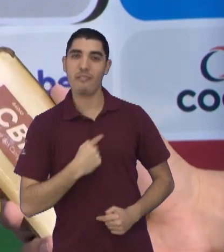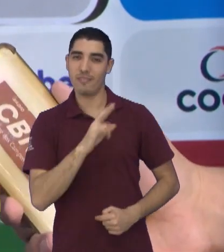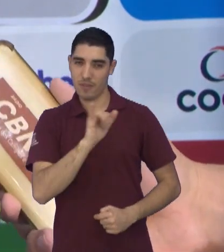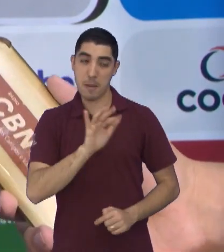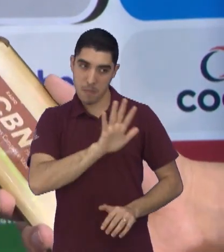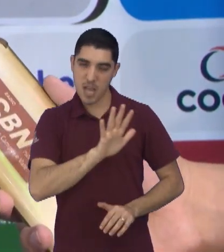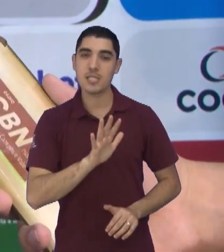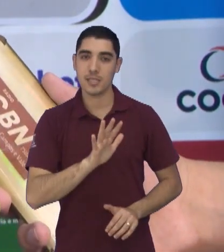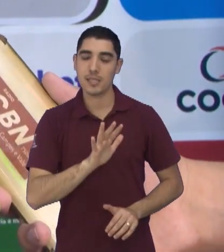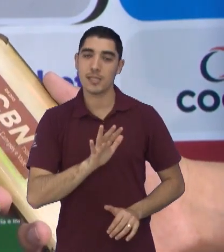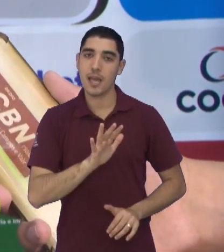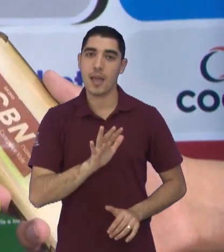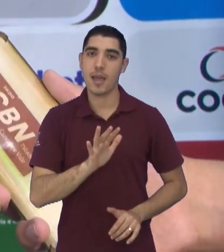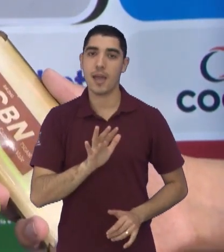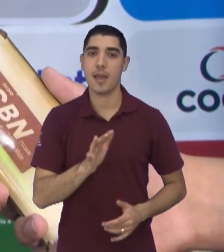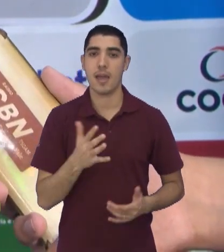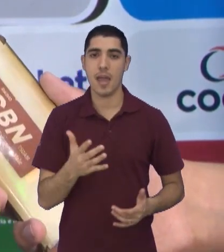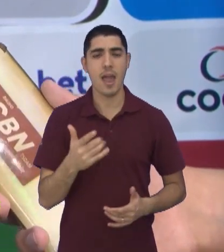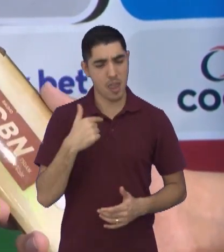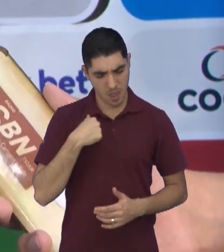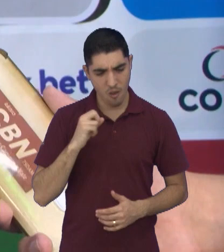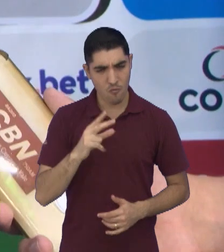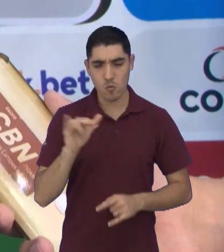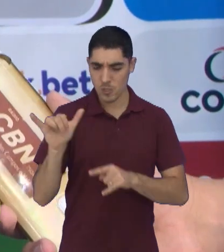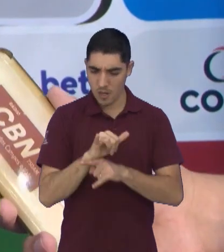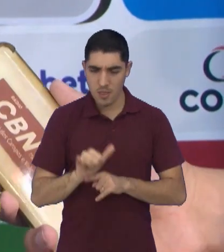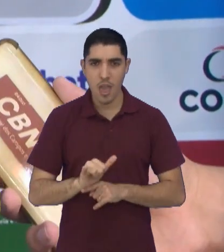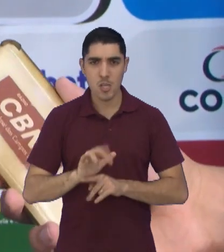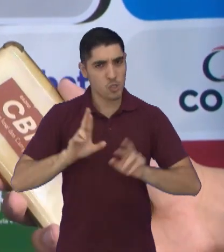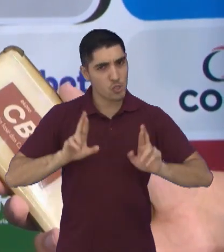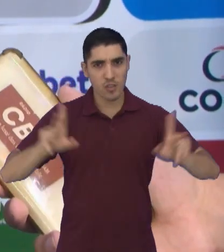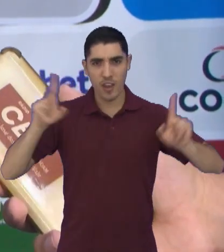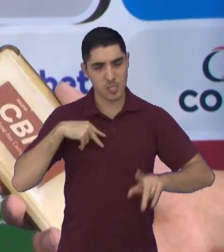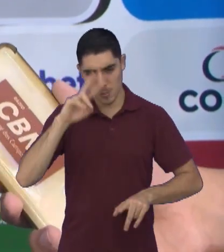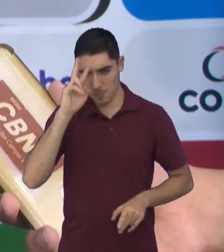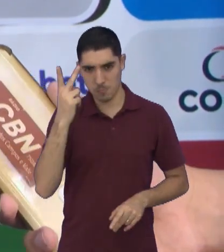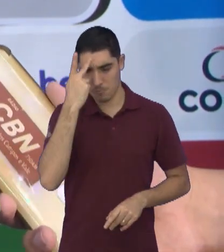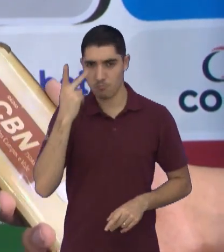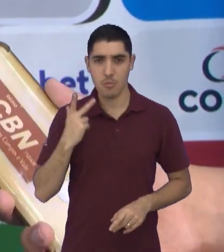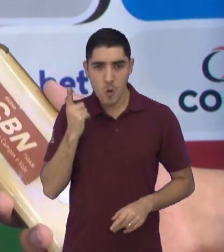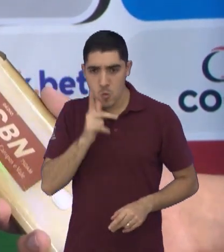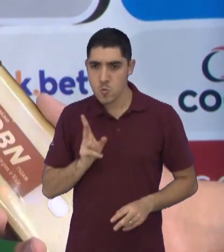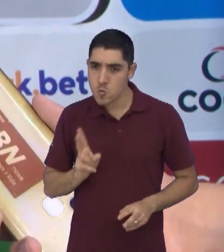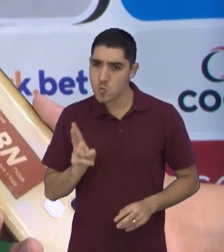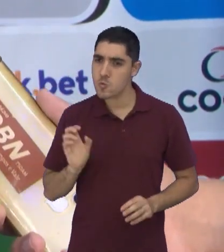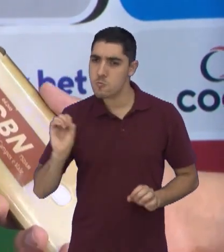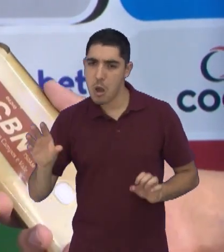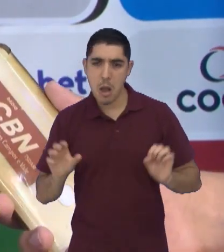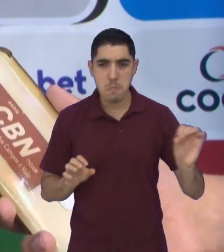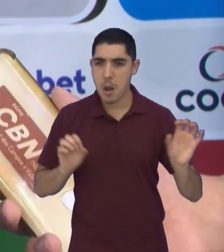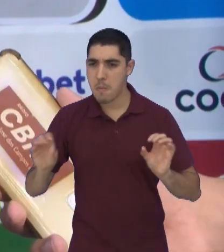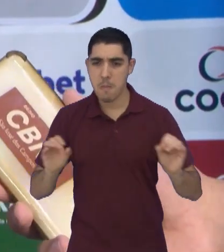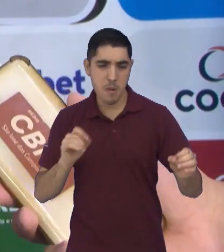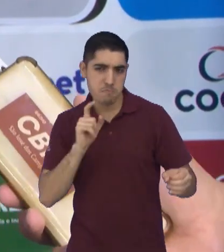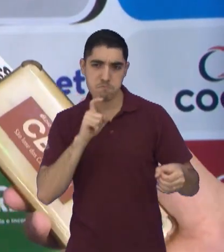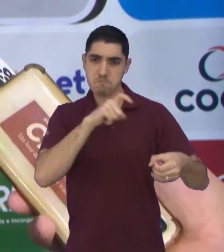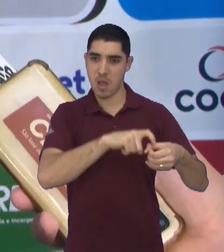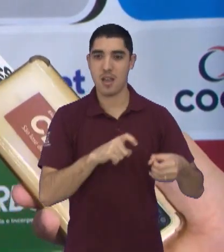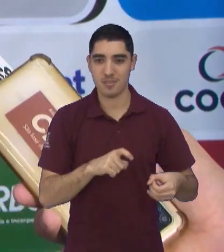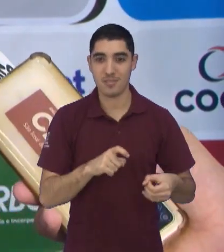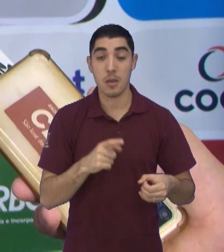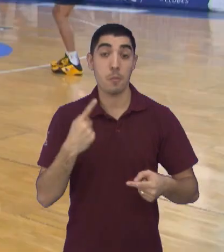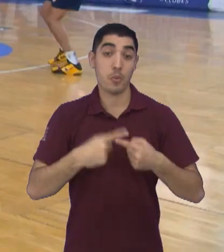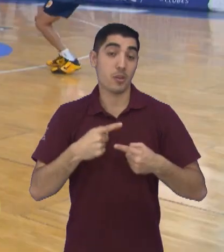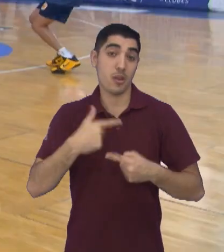Mas vamos ter algumas estratégias para eu continuar conseguindo fazer jogar o time, que é